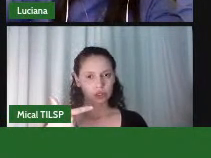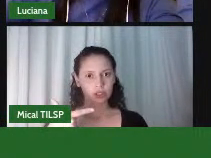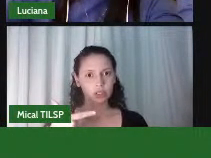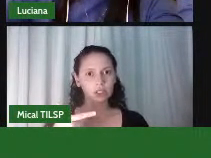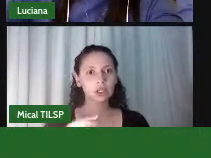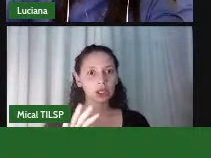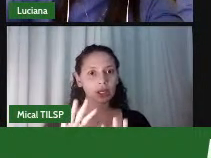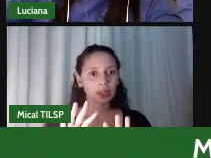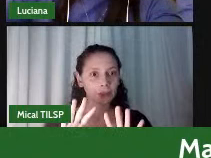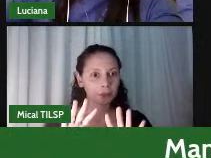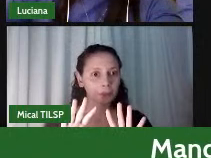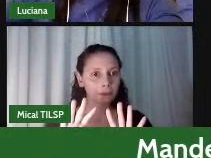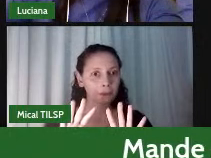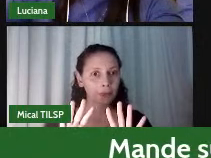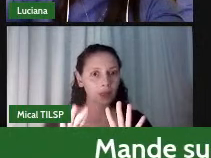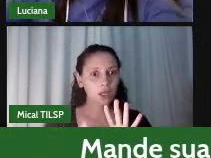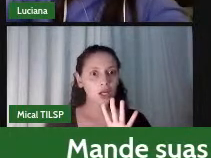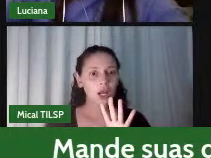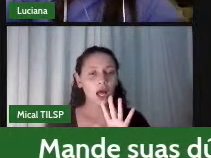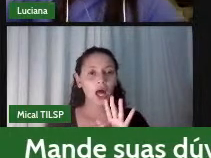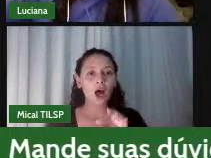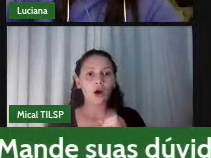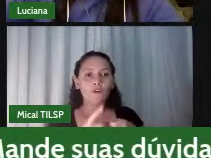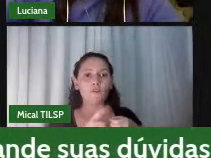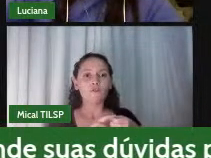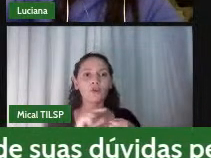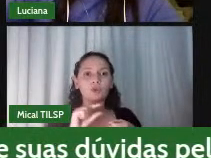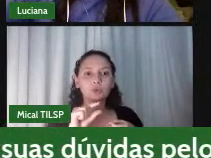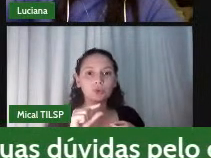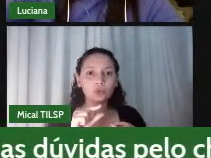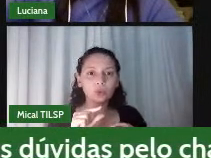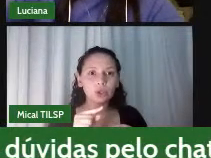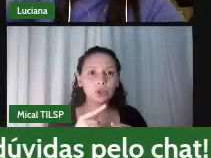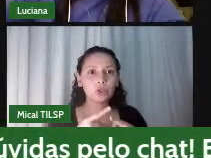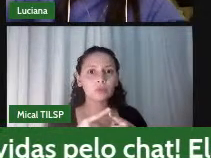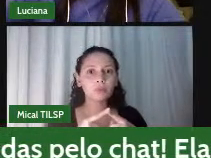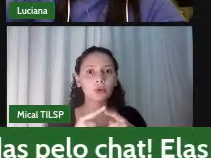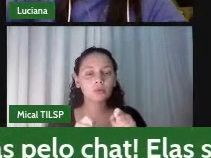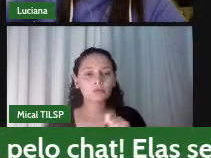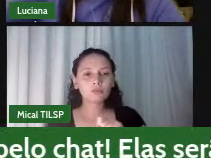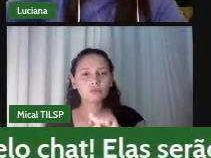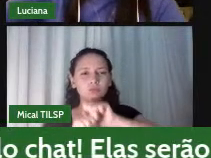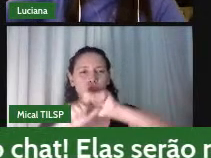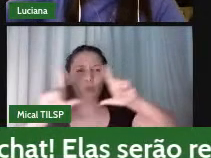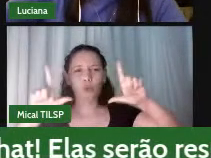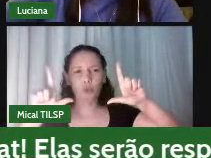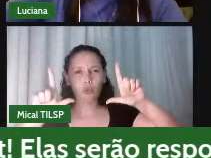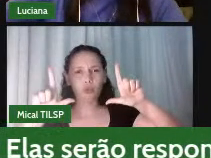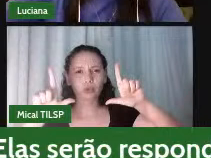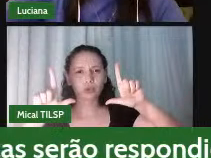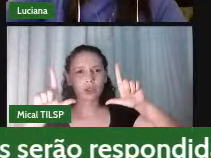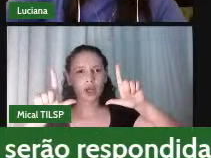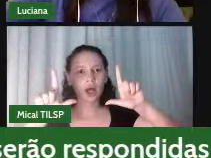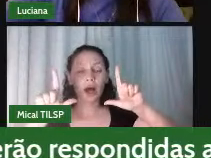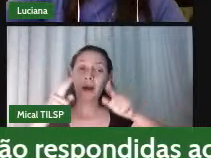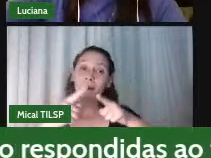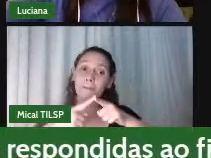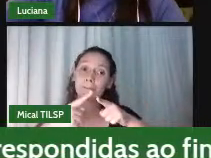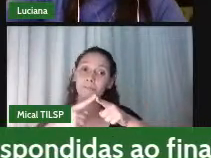Sim. Vamos tentar voltar, né, e tentar compartilhar tela cheia, que também não estava passando. Ué. Tem